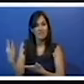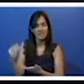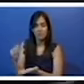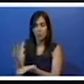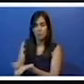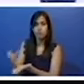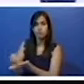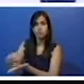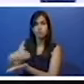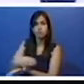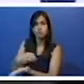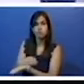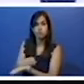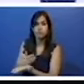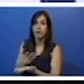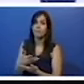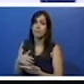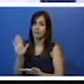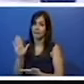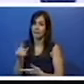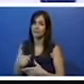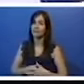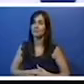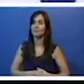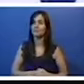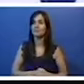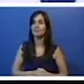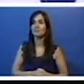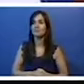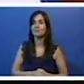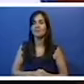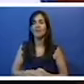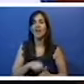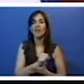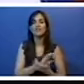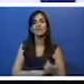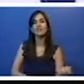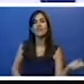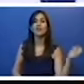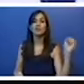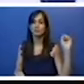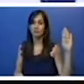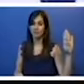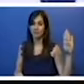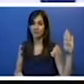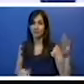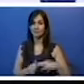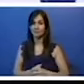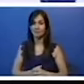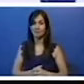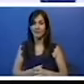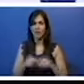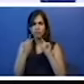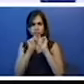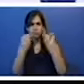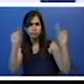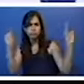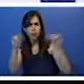que ficou Eu sei que minha blusa exercícios Olha o meu todo referência